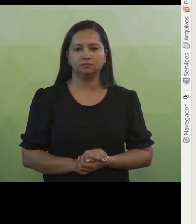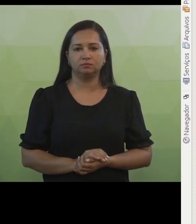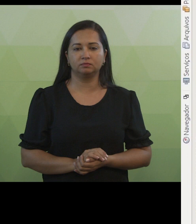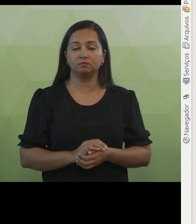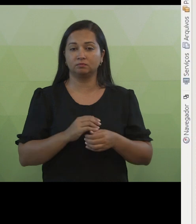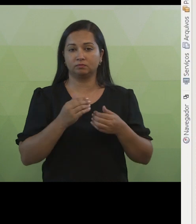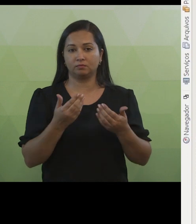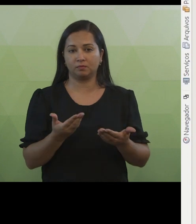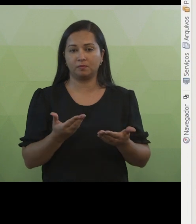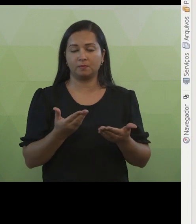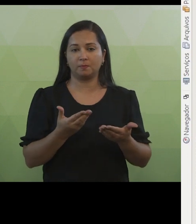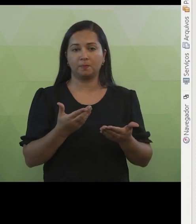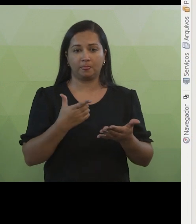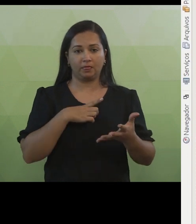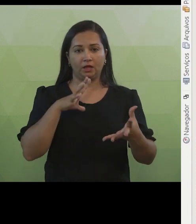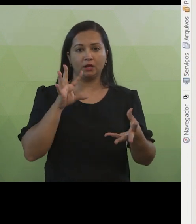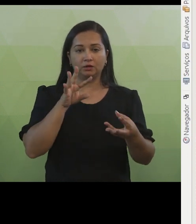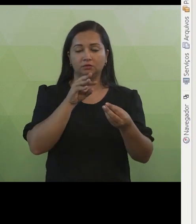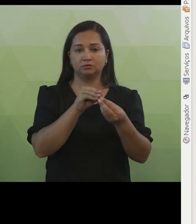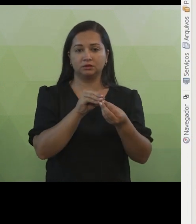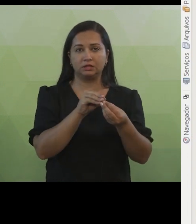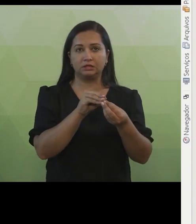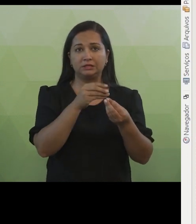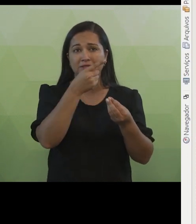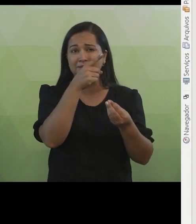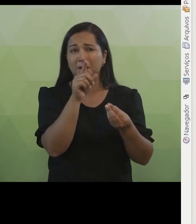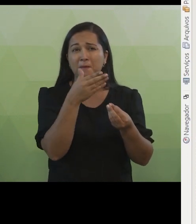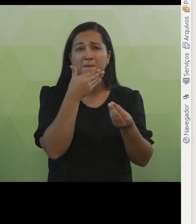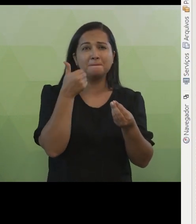Isso, em termos de encapsulamento, não é o mais indicado.